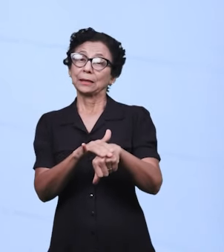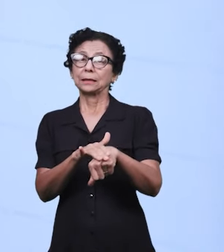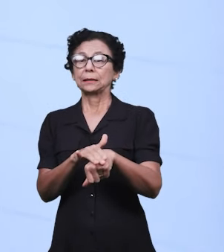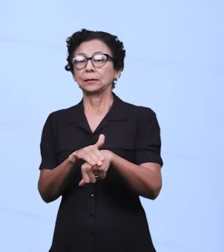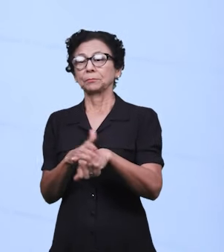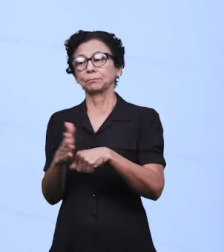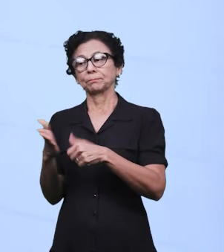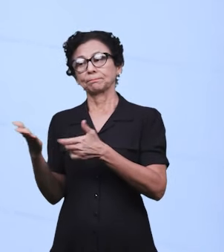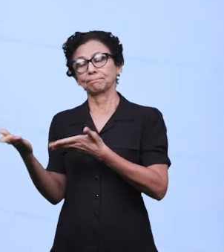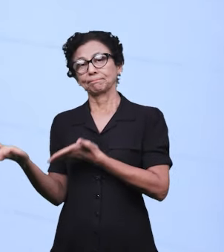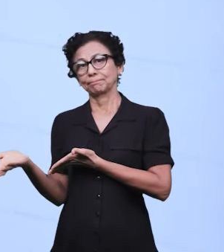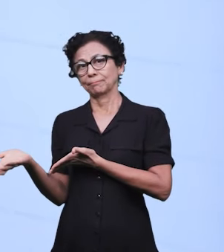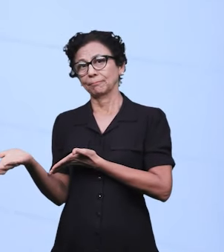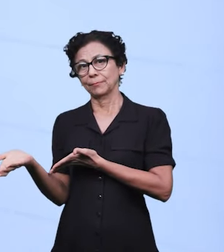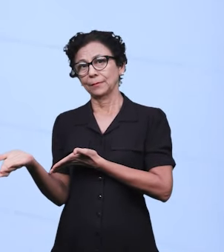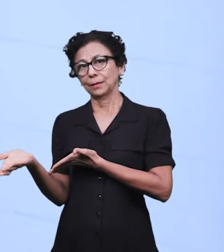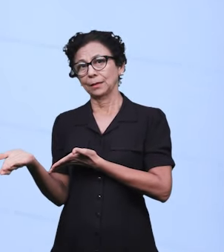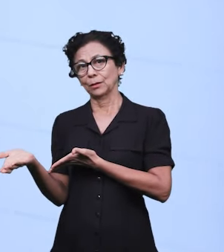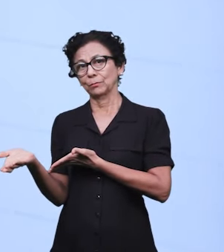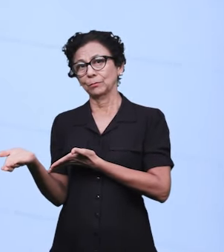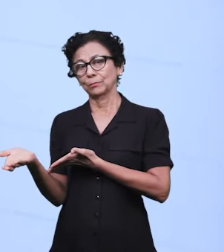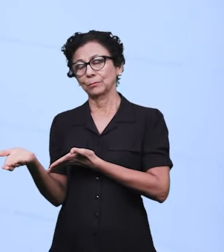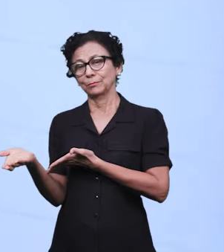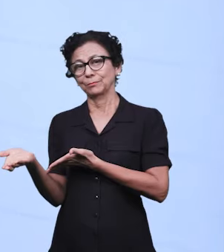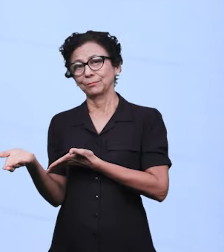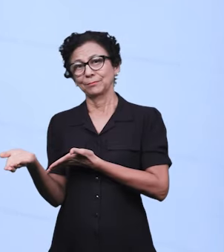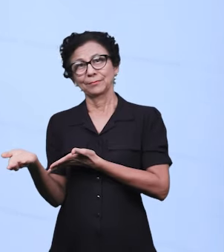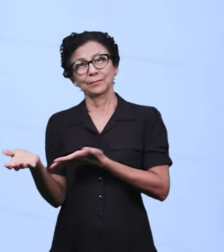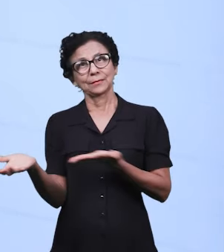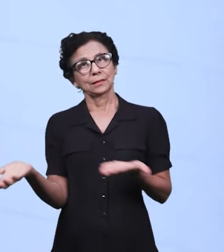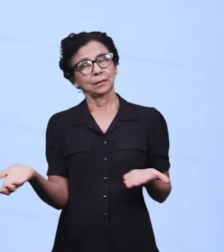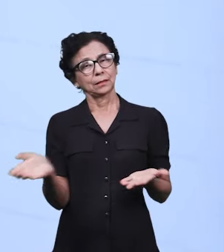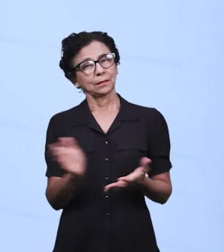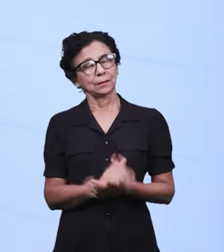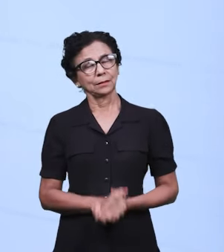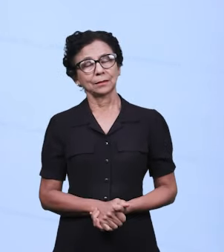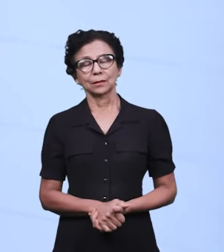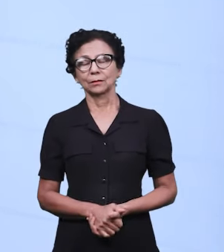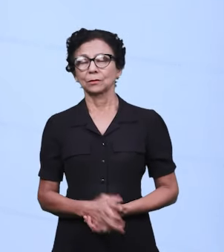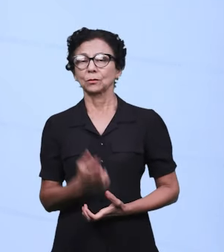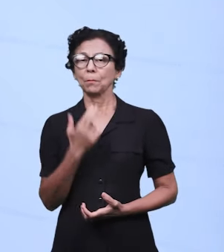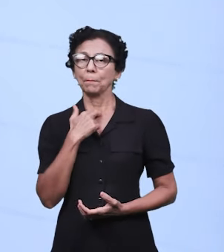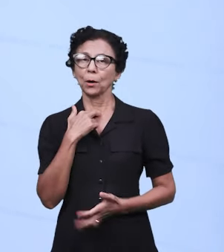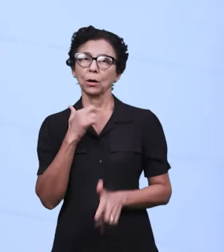subentende-se que ele já não é mais incapacitado, é capaz agora. E aí ele vai